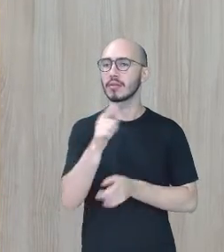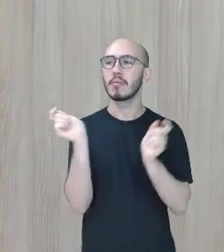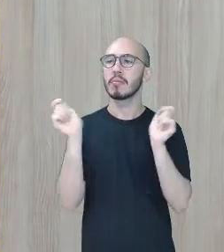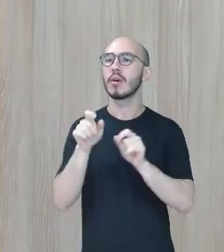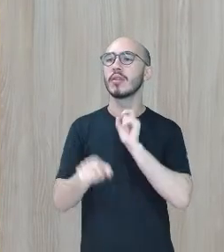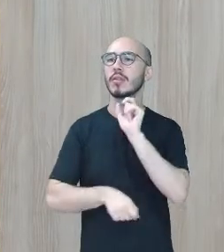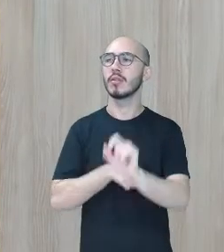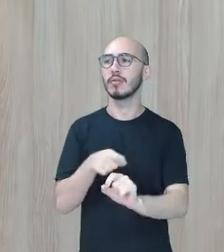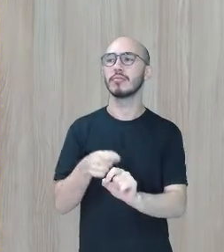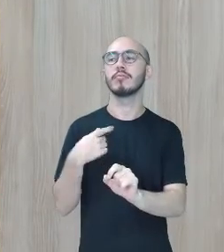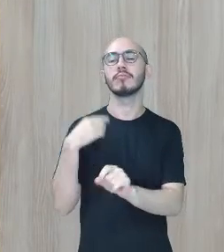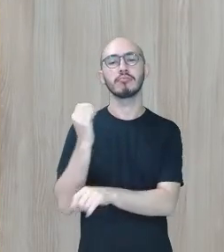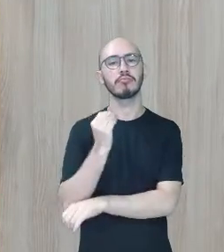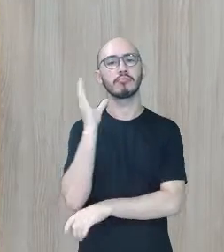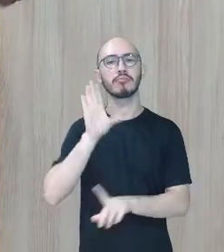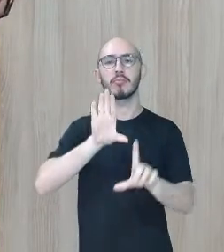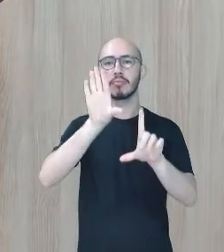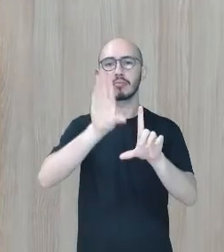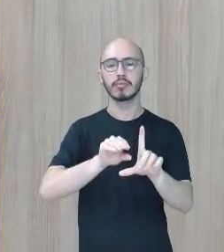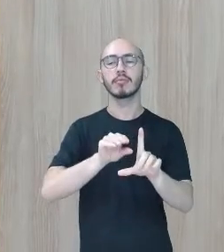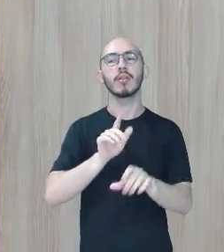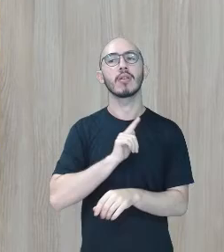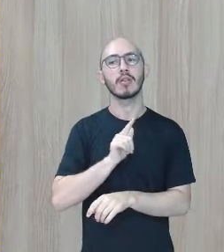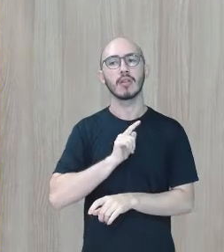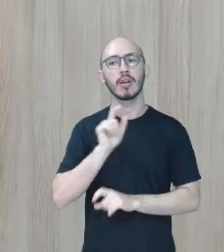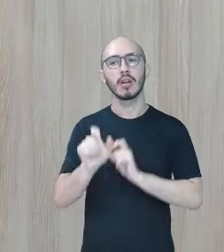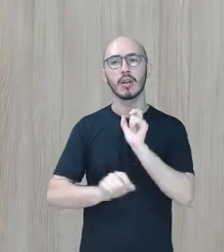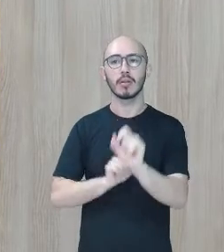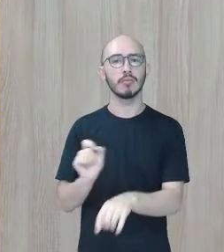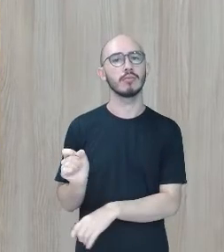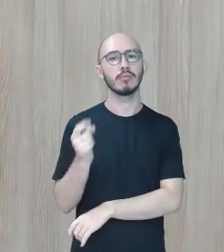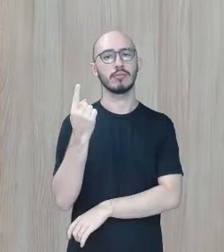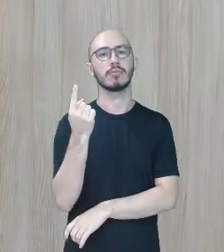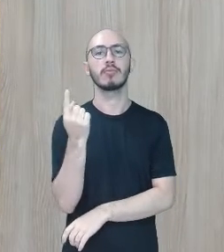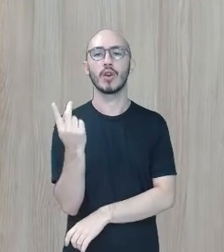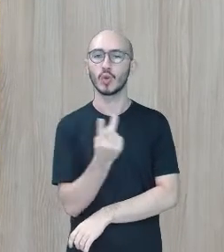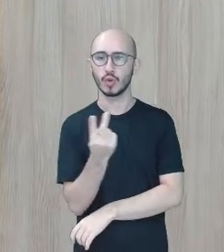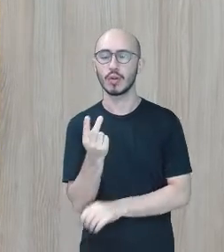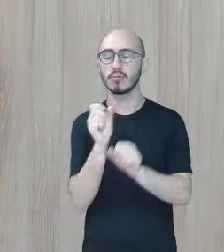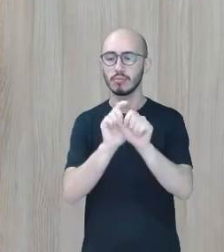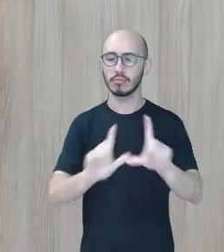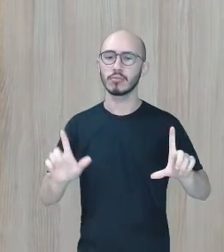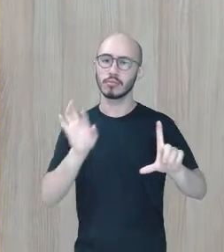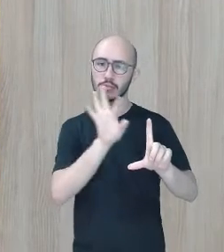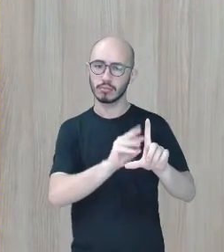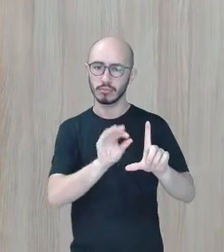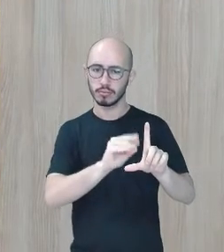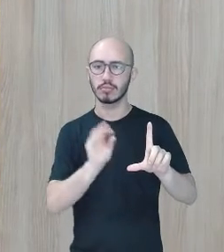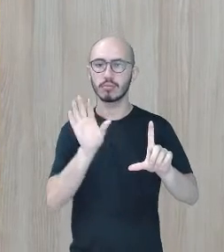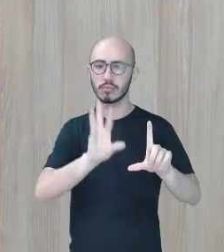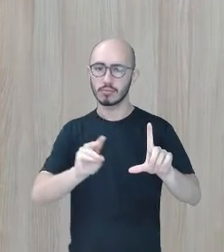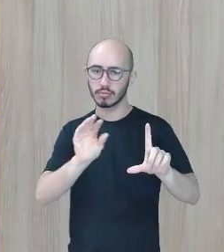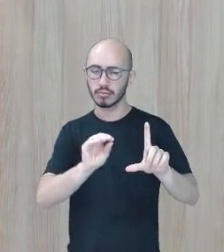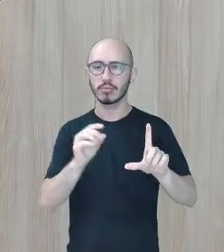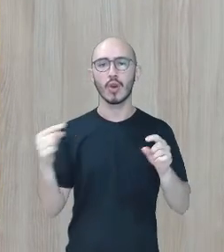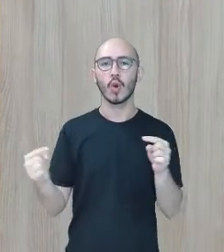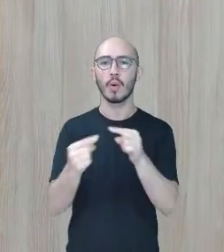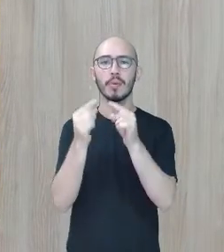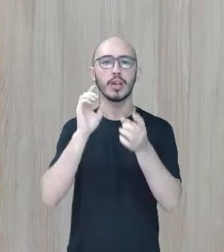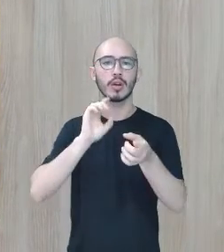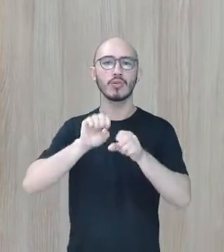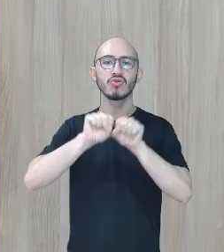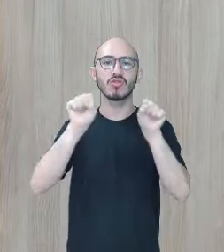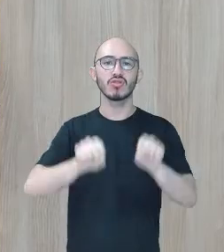seu celular e a sua câmera do seu celular para um desses 2 QR Codes de acordo com o sistema operacional do teu